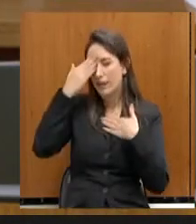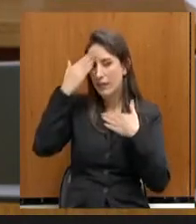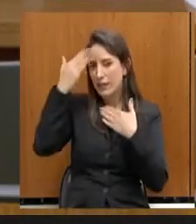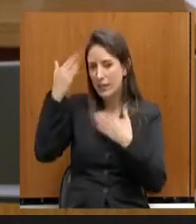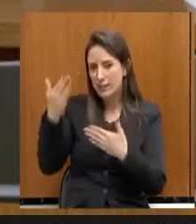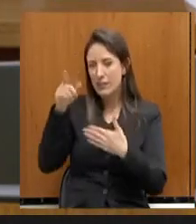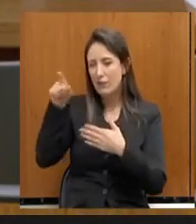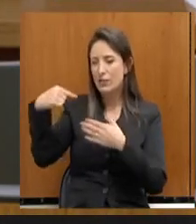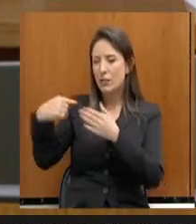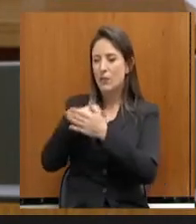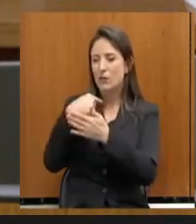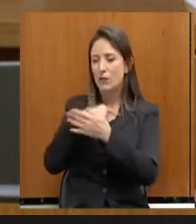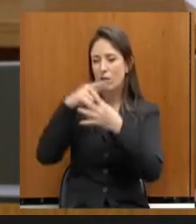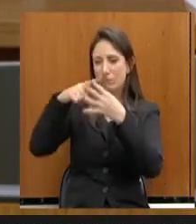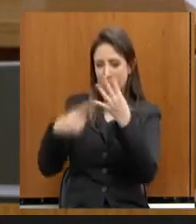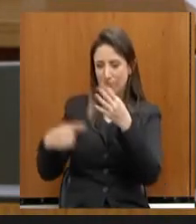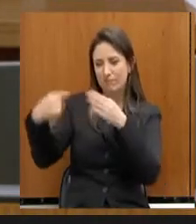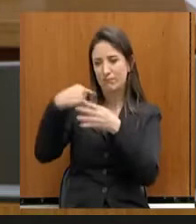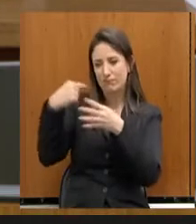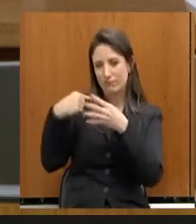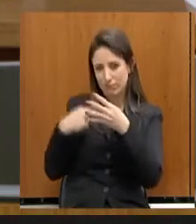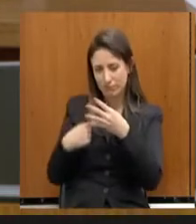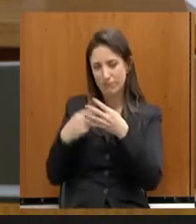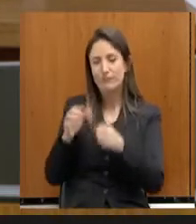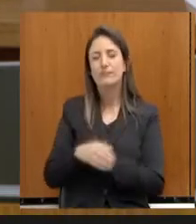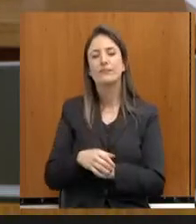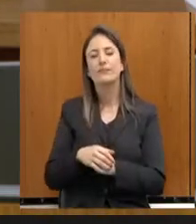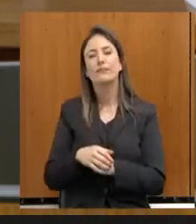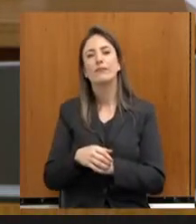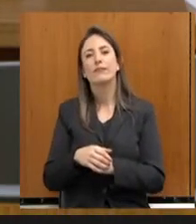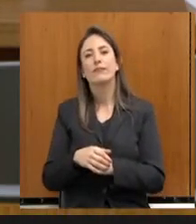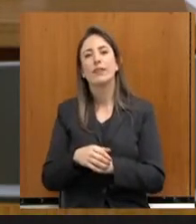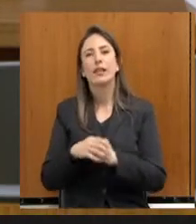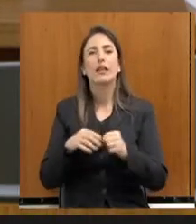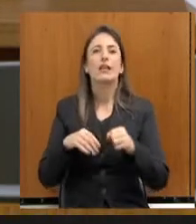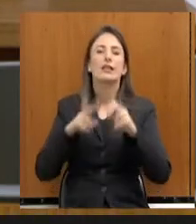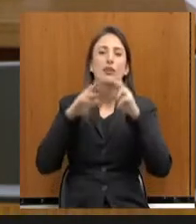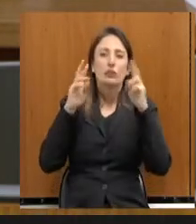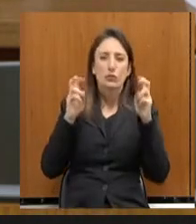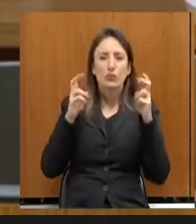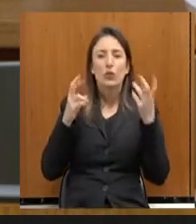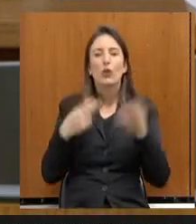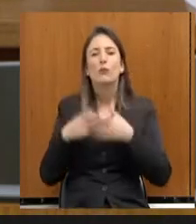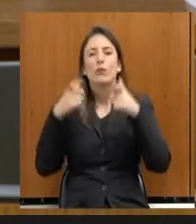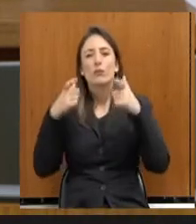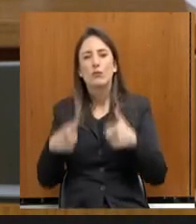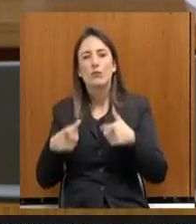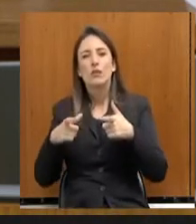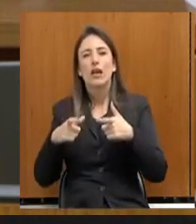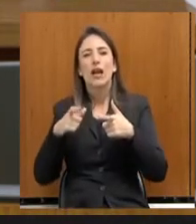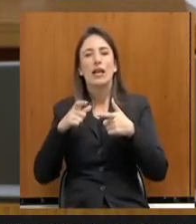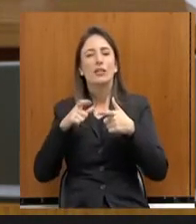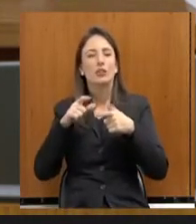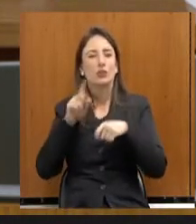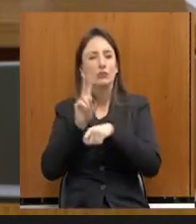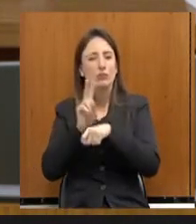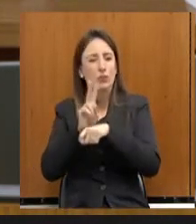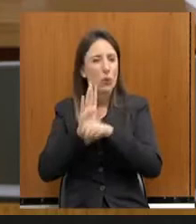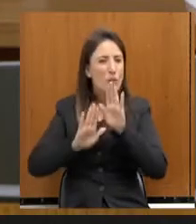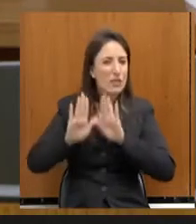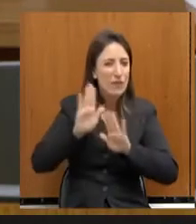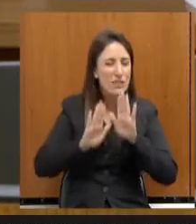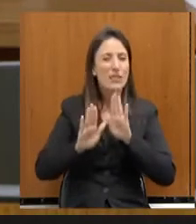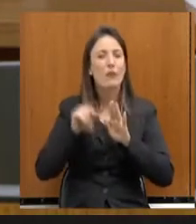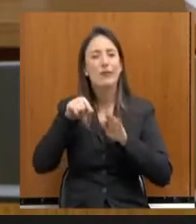sua pergunta o em relação as nossas unidades de conservação Esse é um tema muito importante